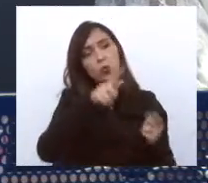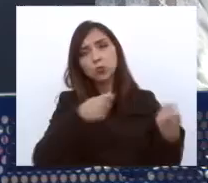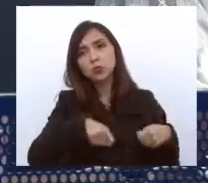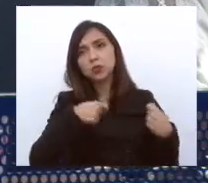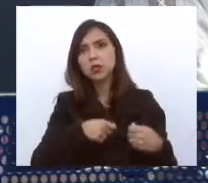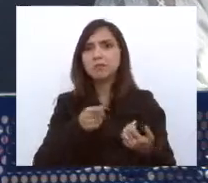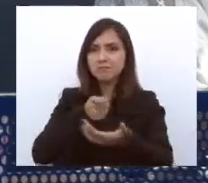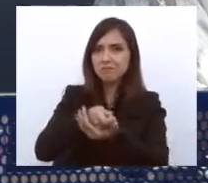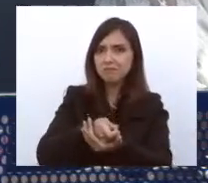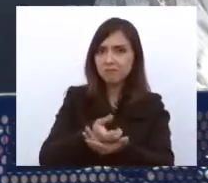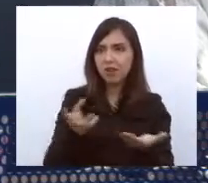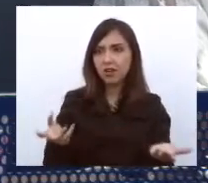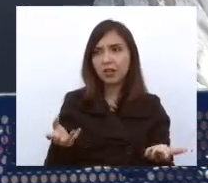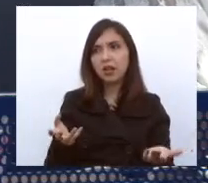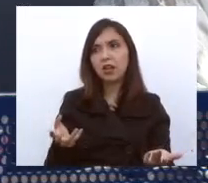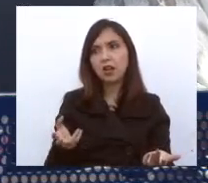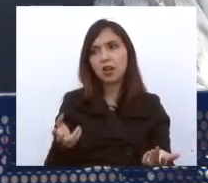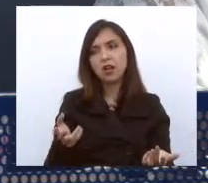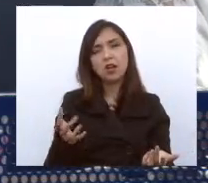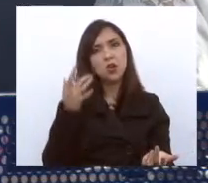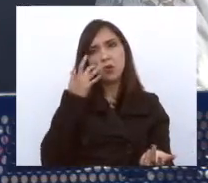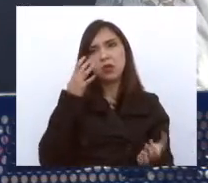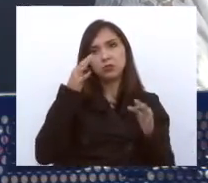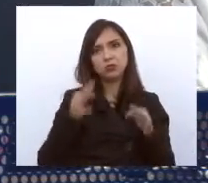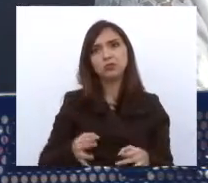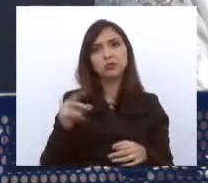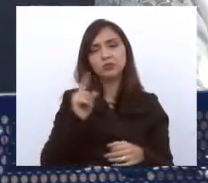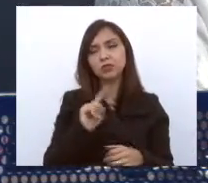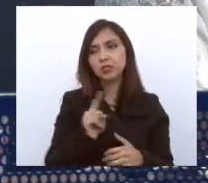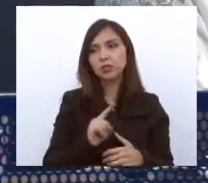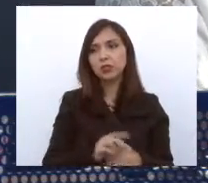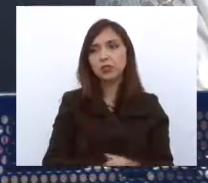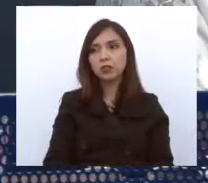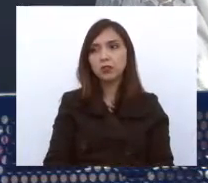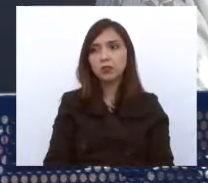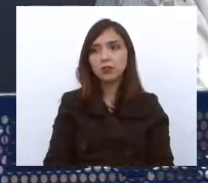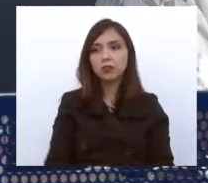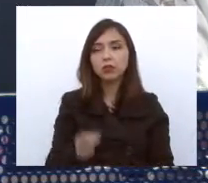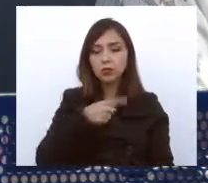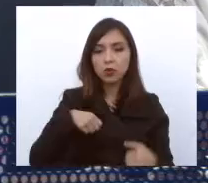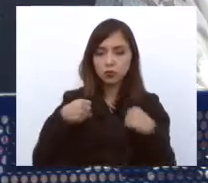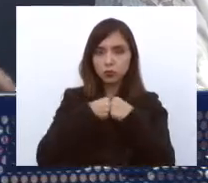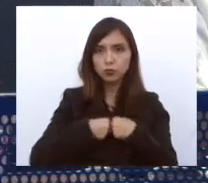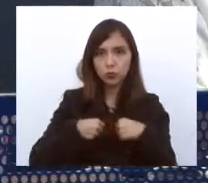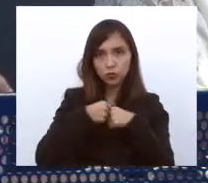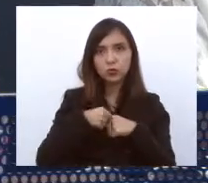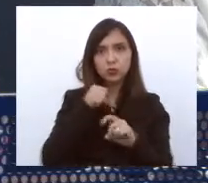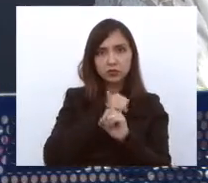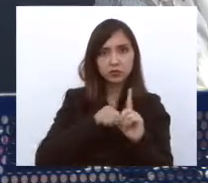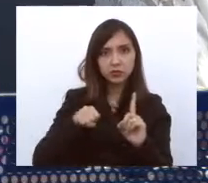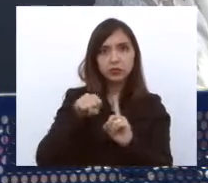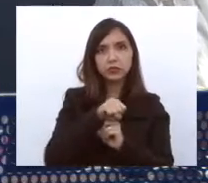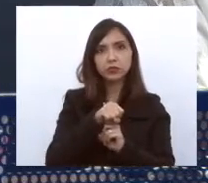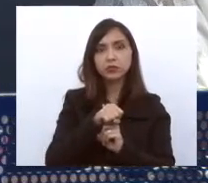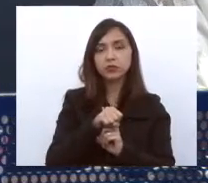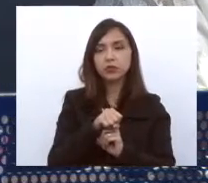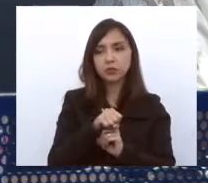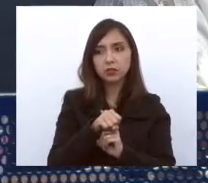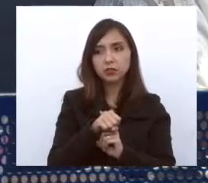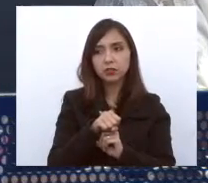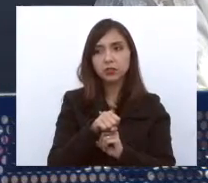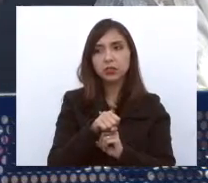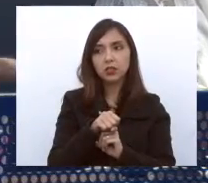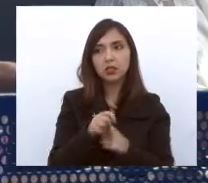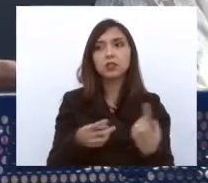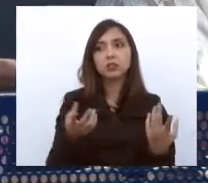pagar, eu acho também que é uma grande injustiça. Na grande luta que temos na sociedade, eu acho que ser igual